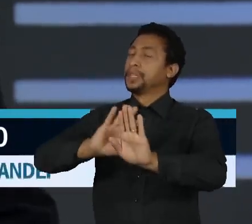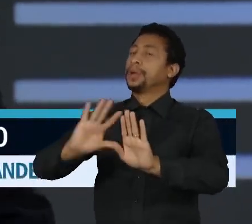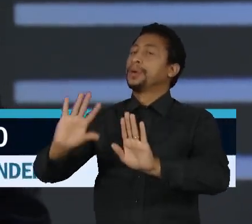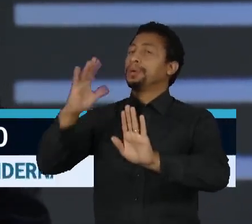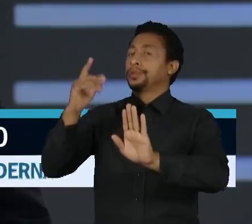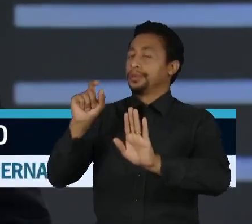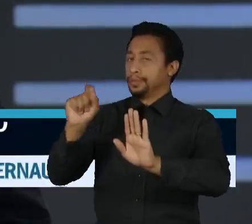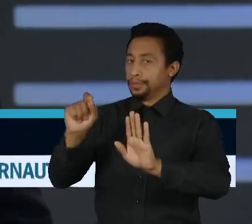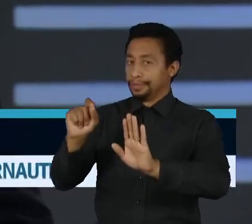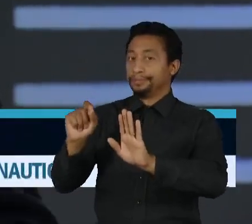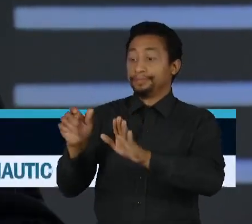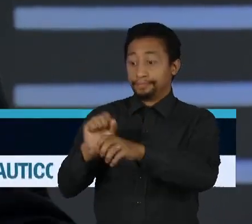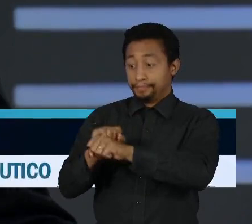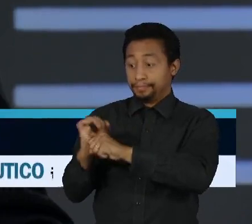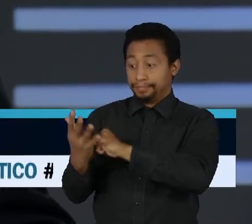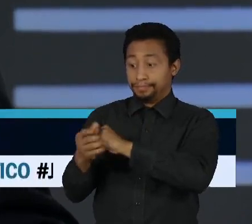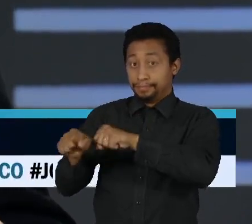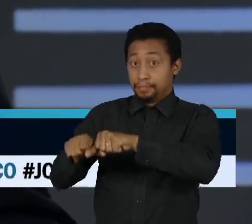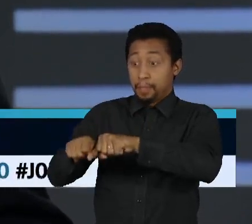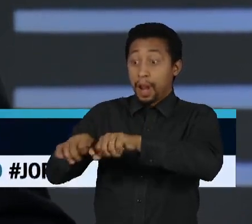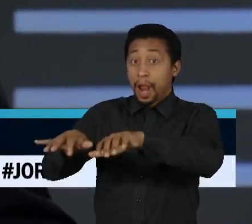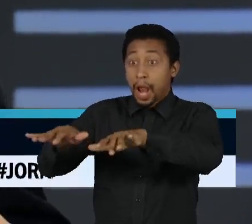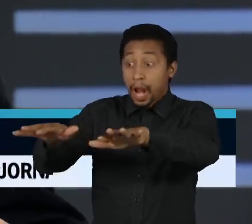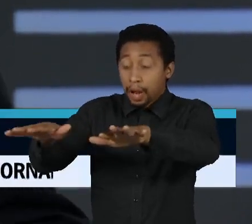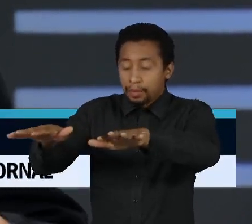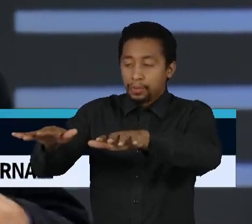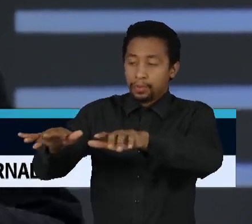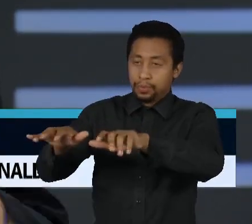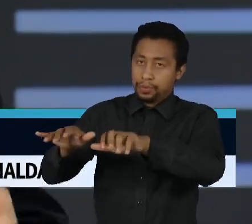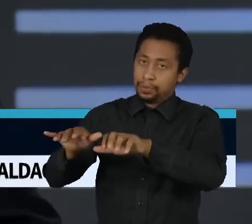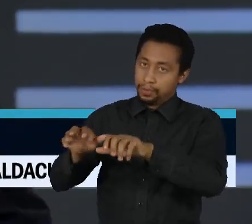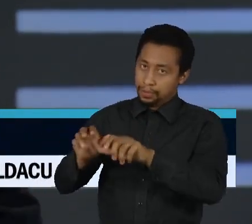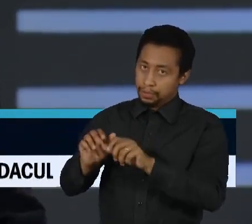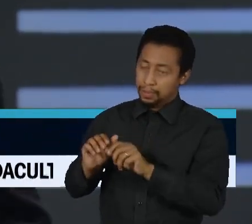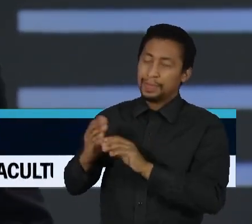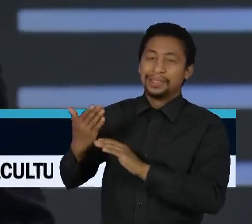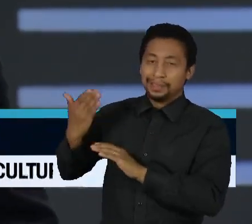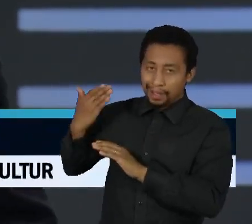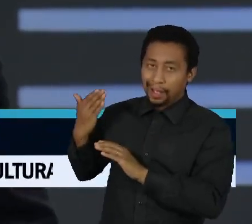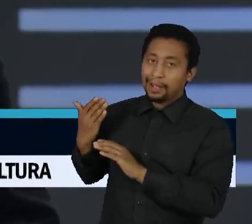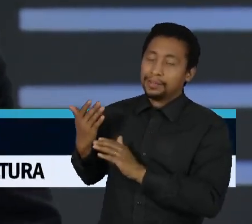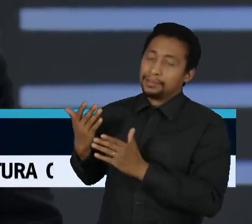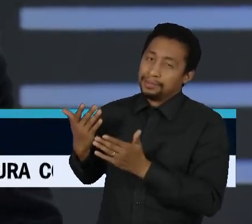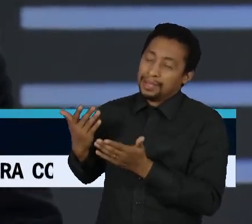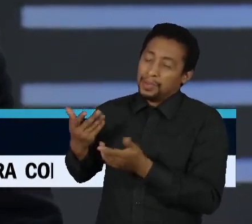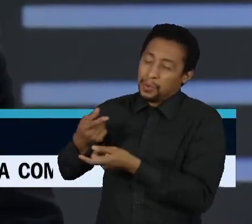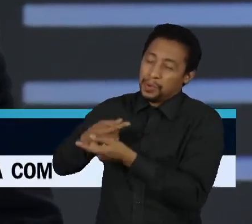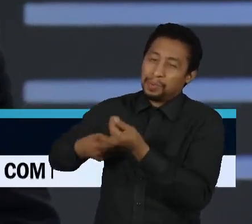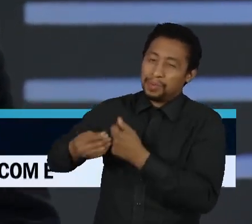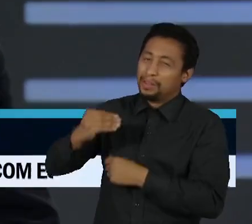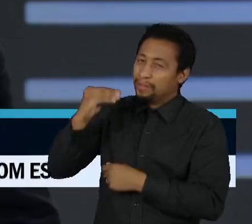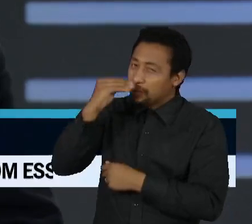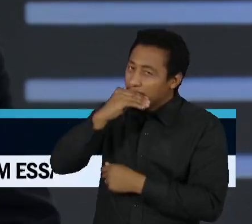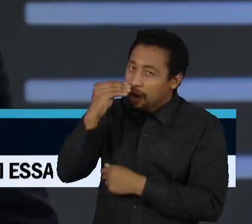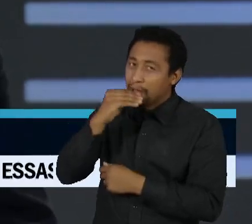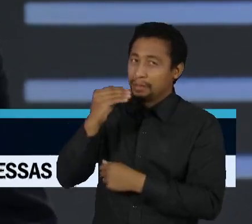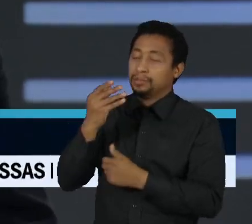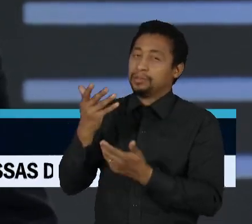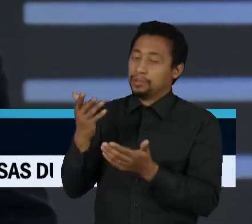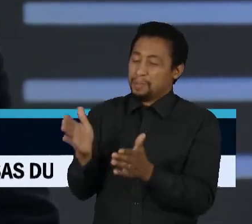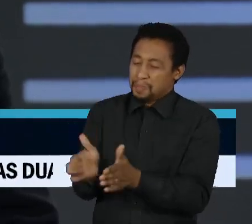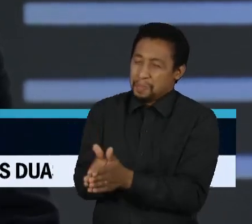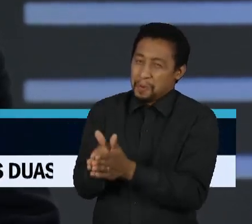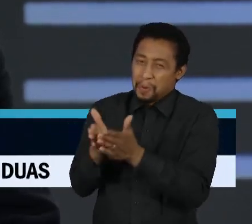pandemia lá no ano passado Então você tinha uma economia deprimida e principalmente as classes mais eh baixas sofrendo